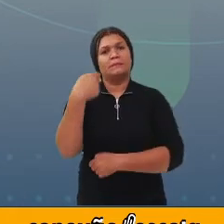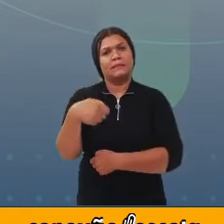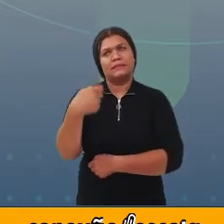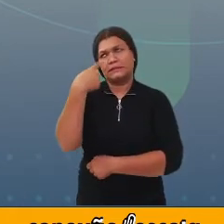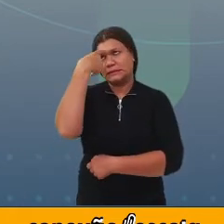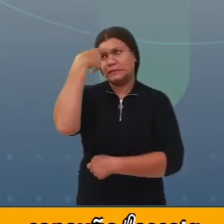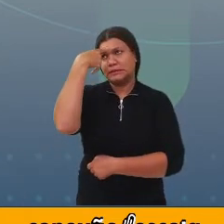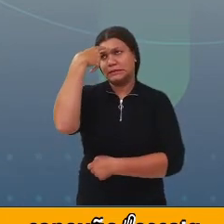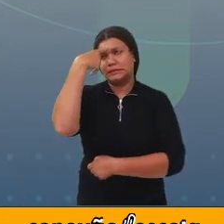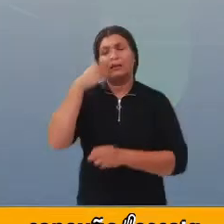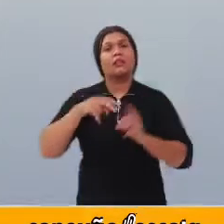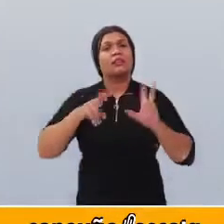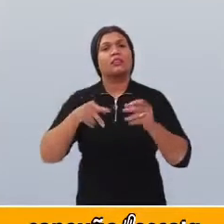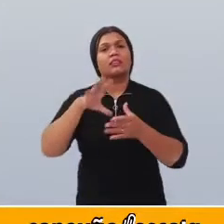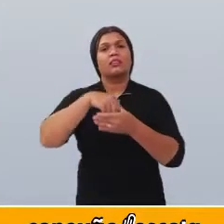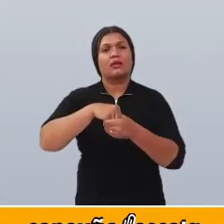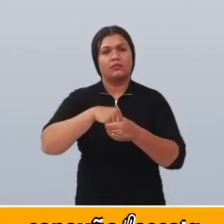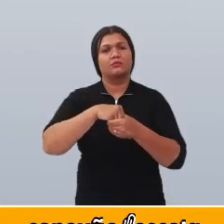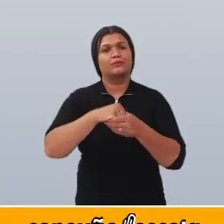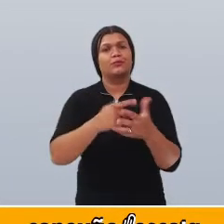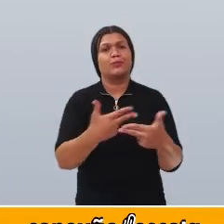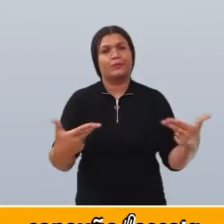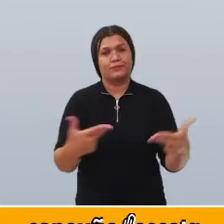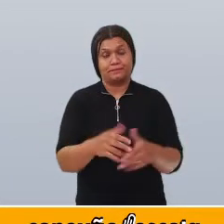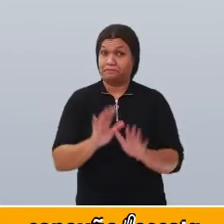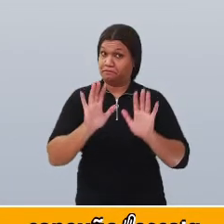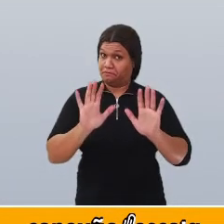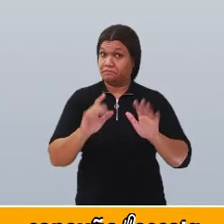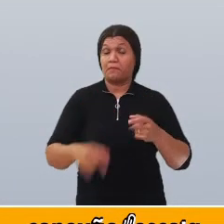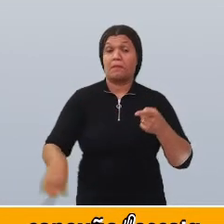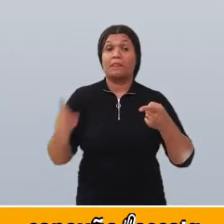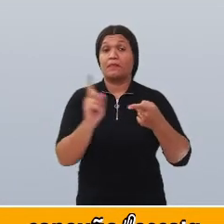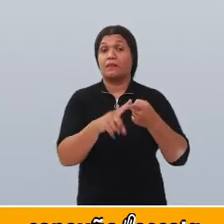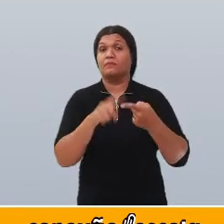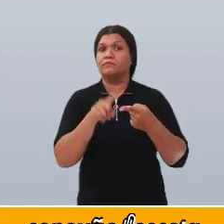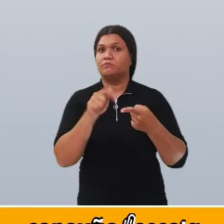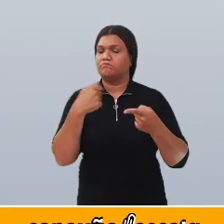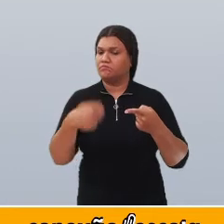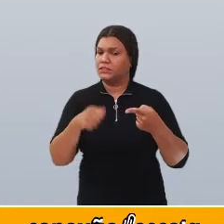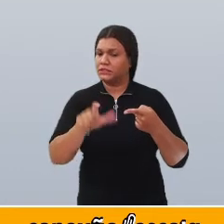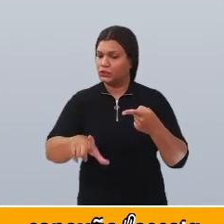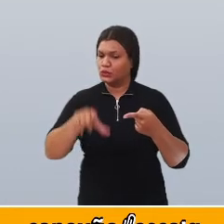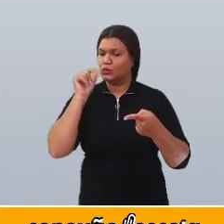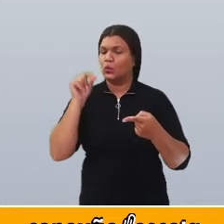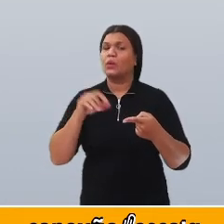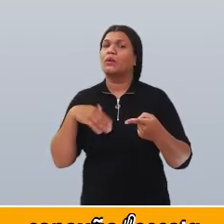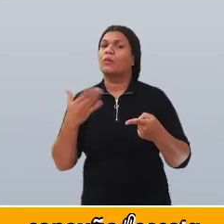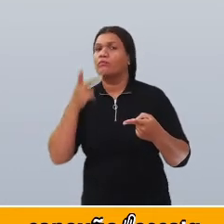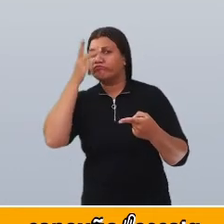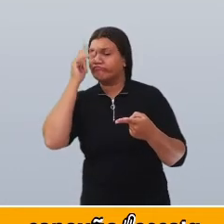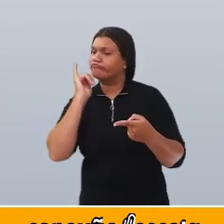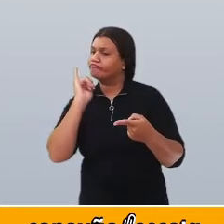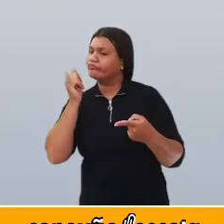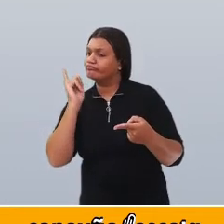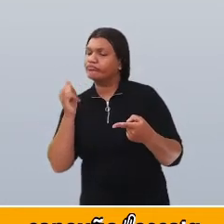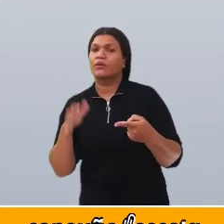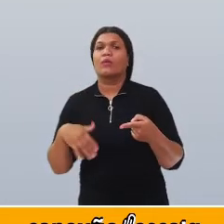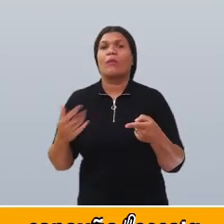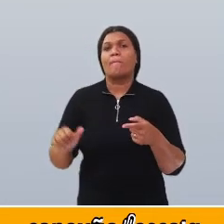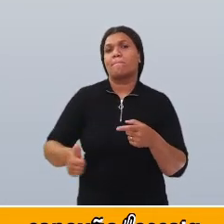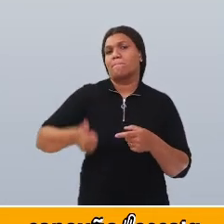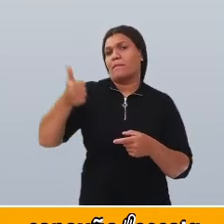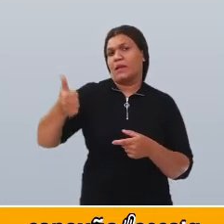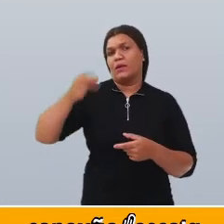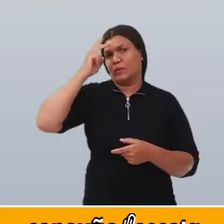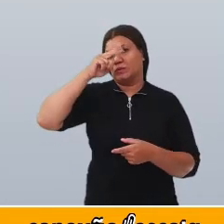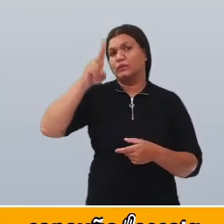considerar nessa situação? Primeiro, pense na escolha do narrador. Qual narrador vai se adequar melhor à história